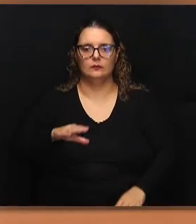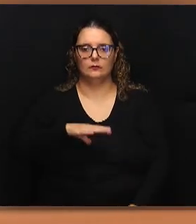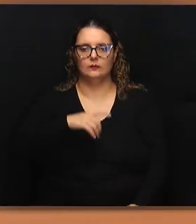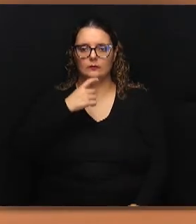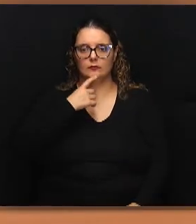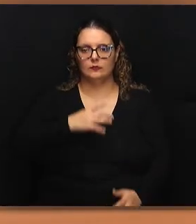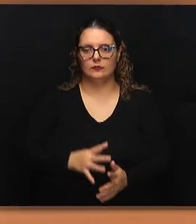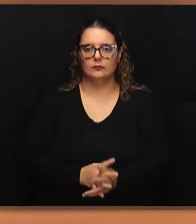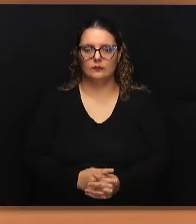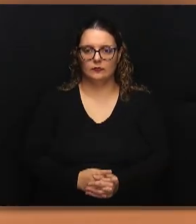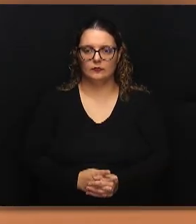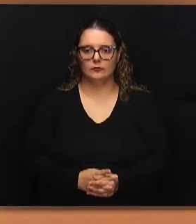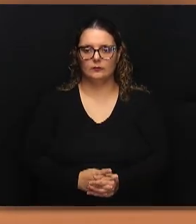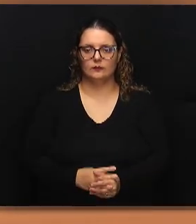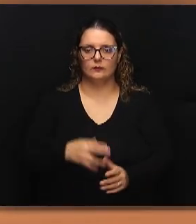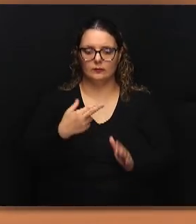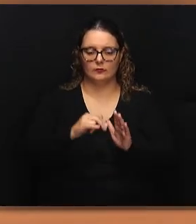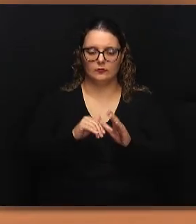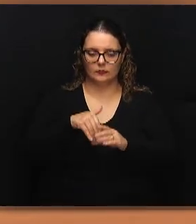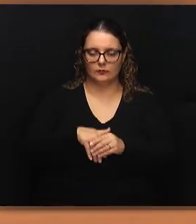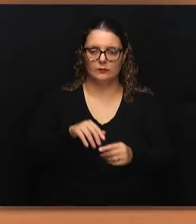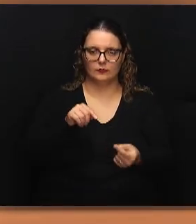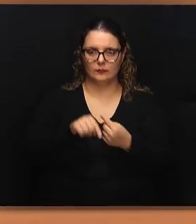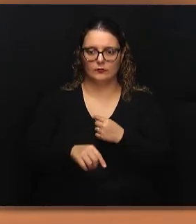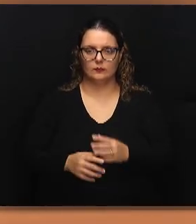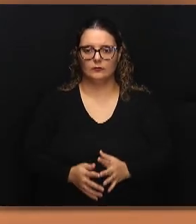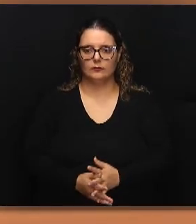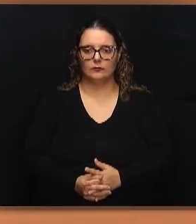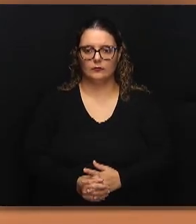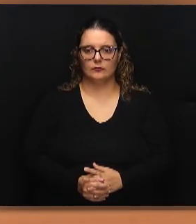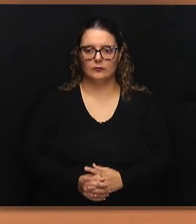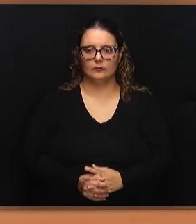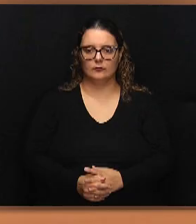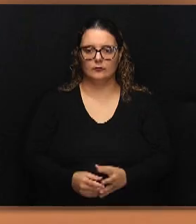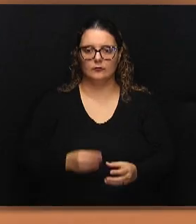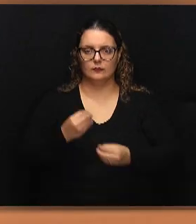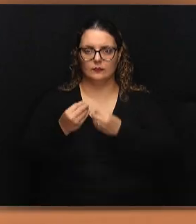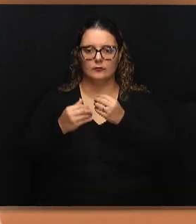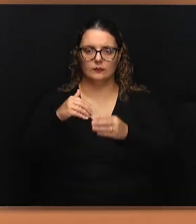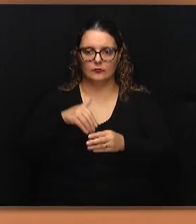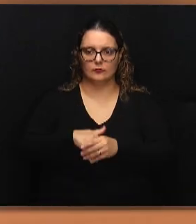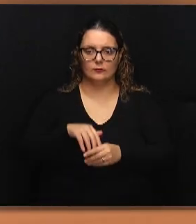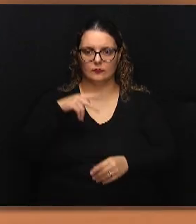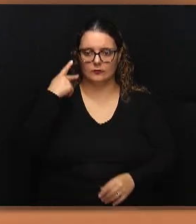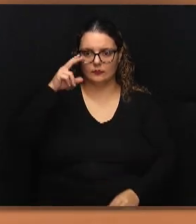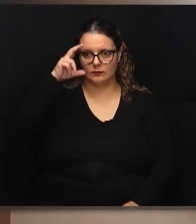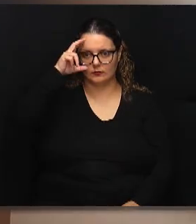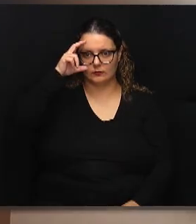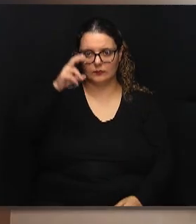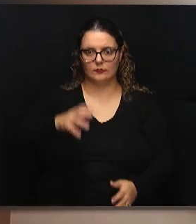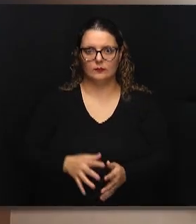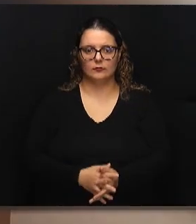Eu, como relator, votei contrário. Como vota o vereador Carlinhos Camelô?